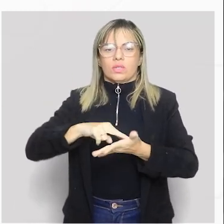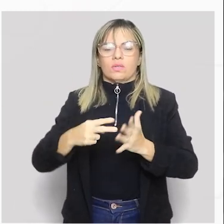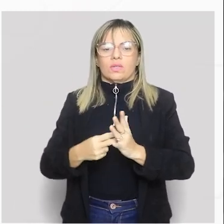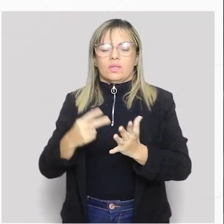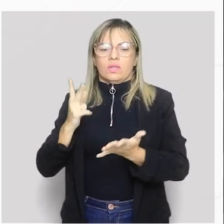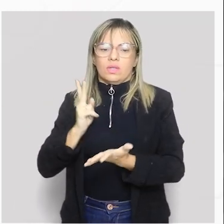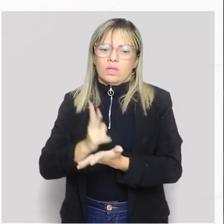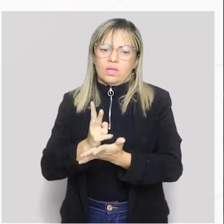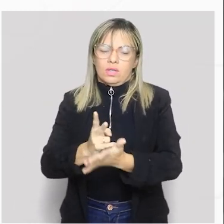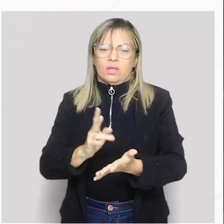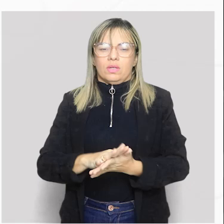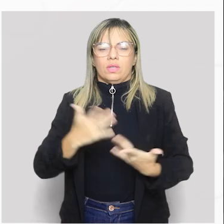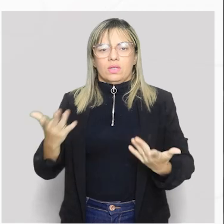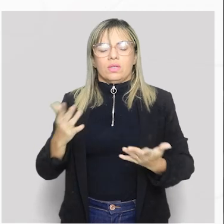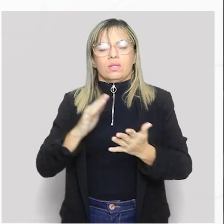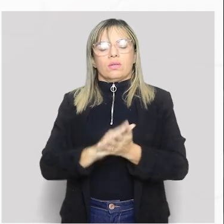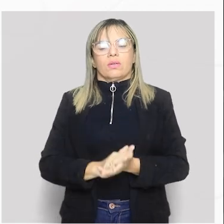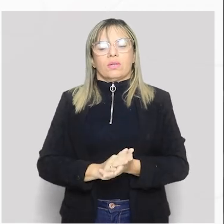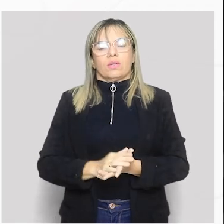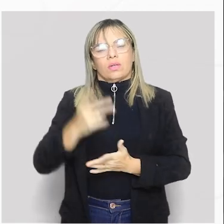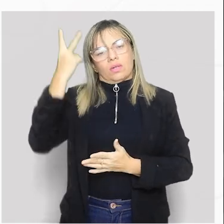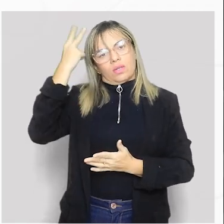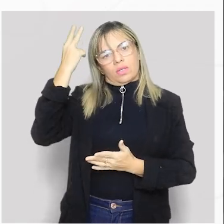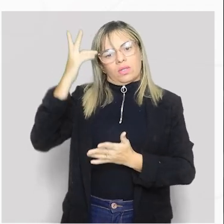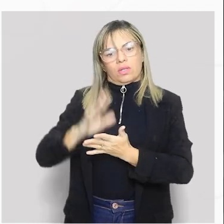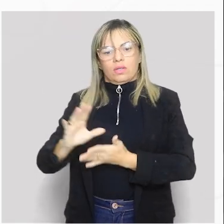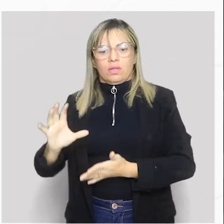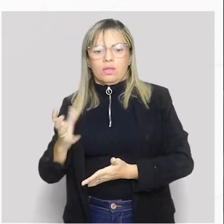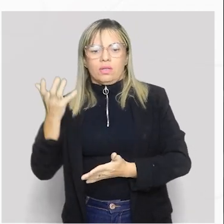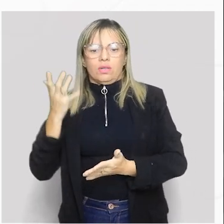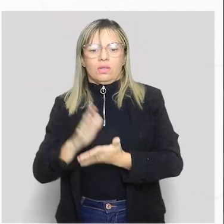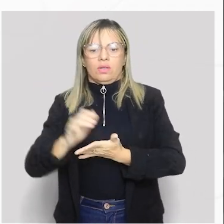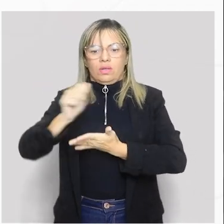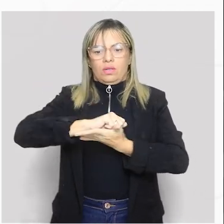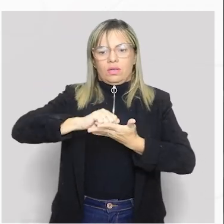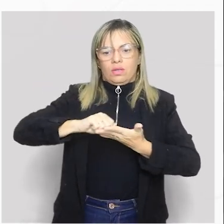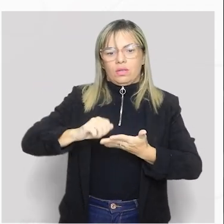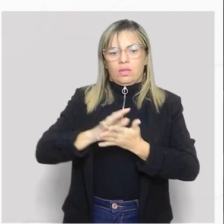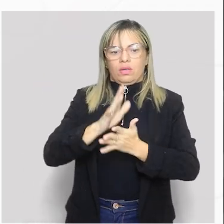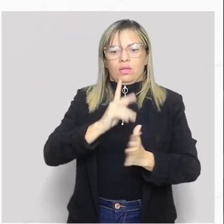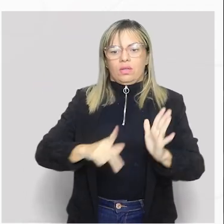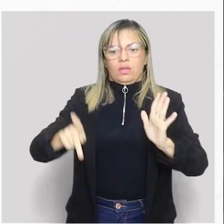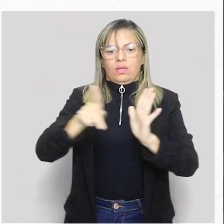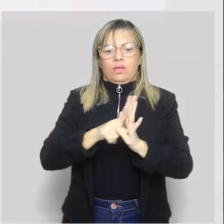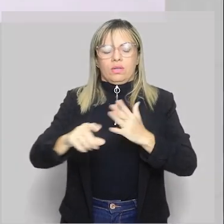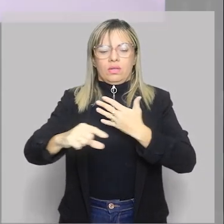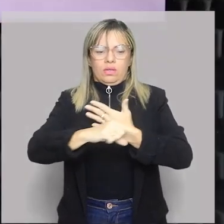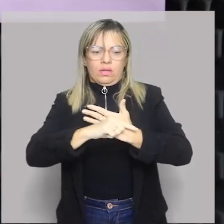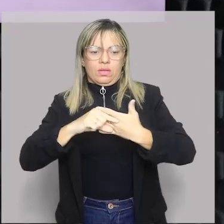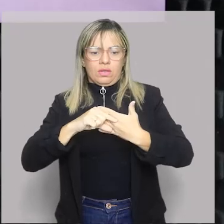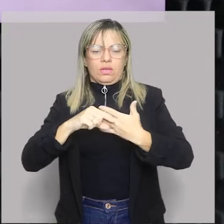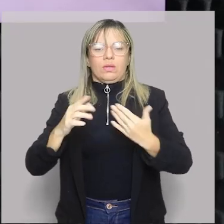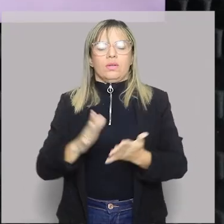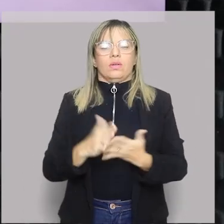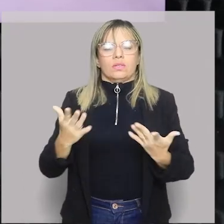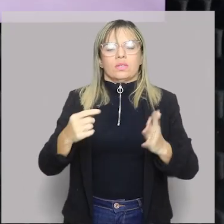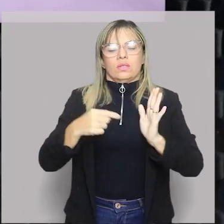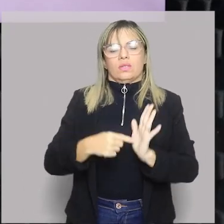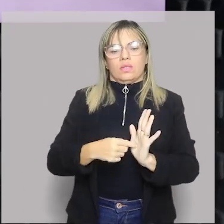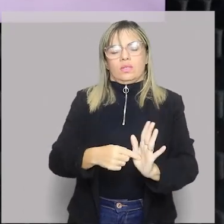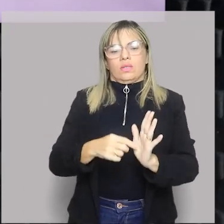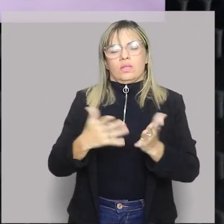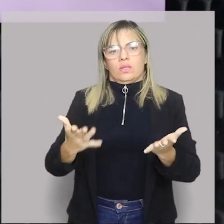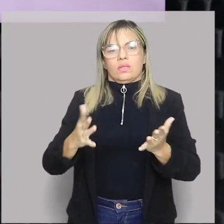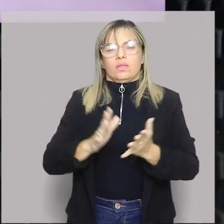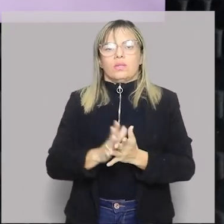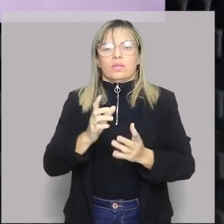normalmente significa na maioria das vezes, certo? É escrita pelo próprio autor, tá? Daquela obra em questão, ok? Então, fica a